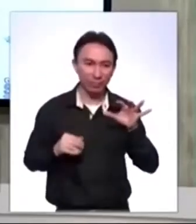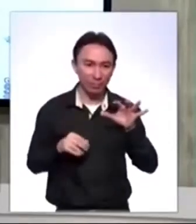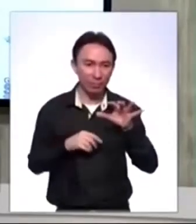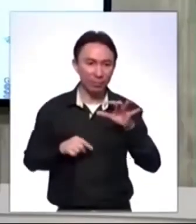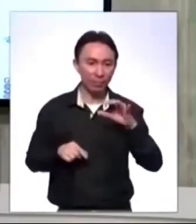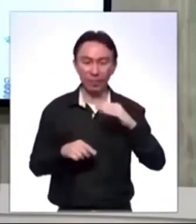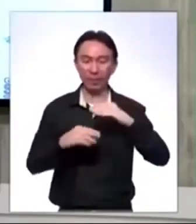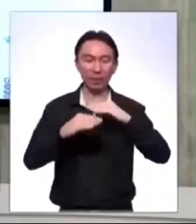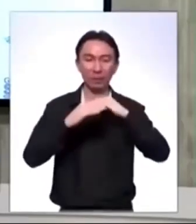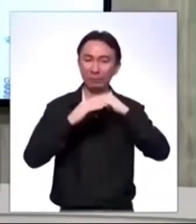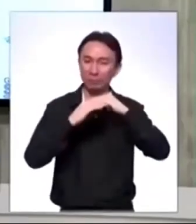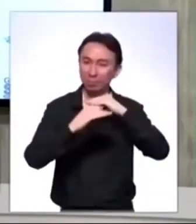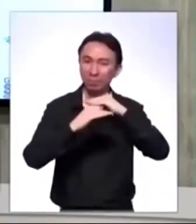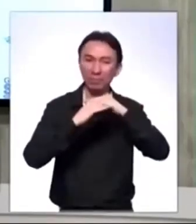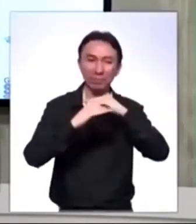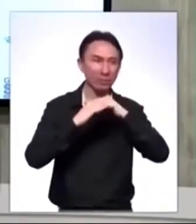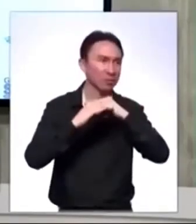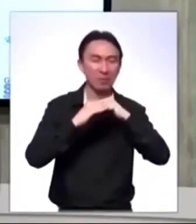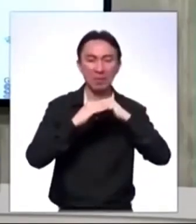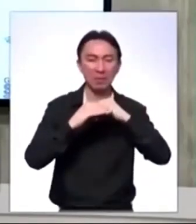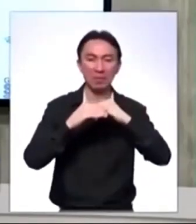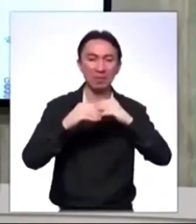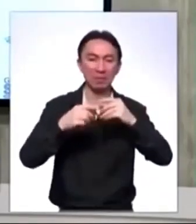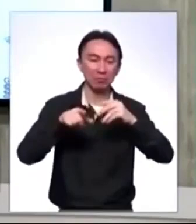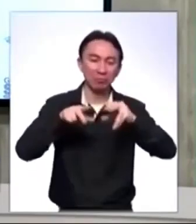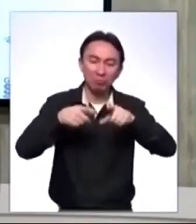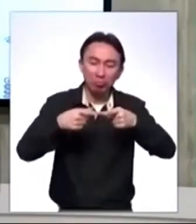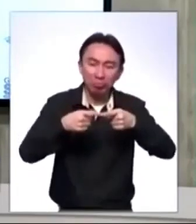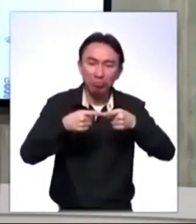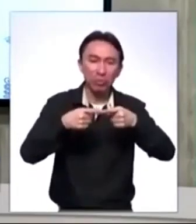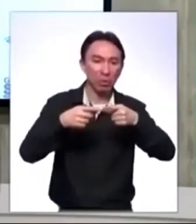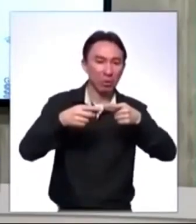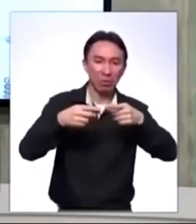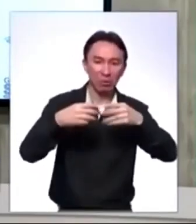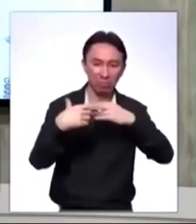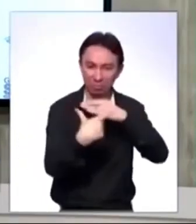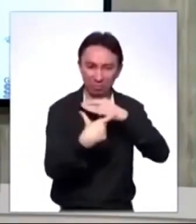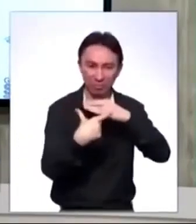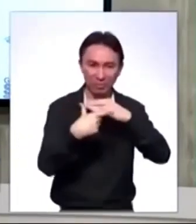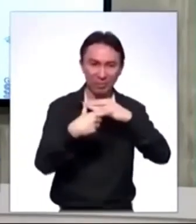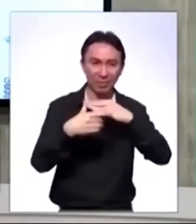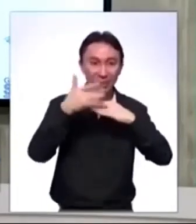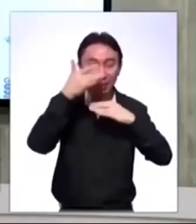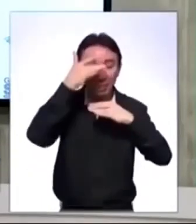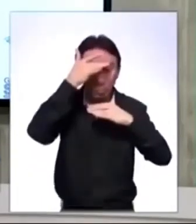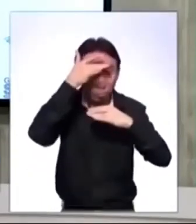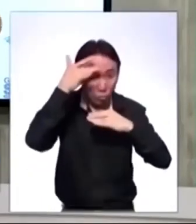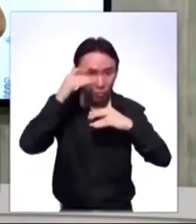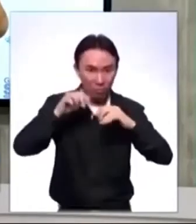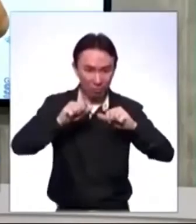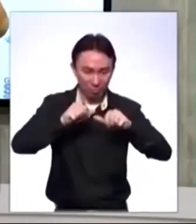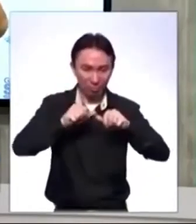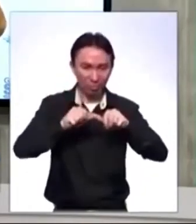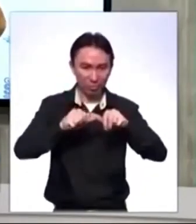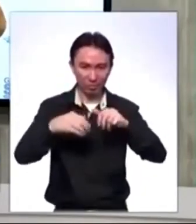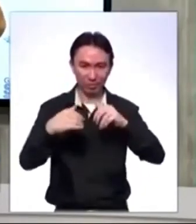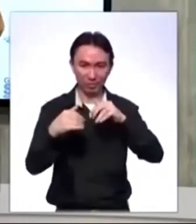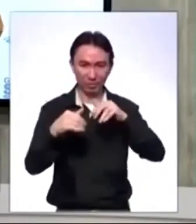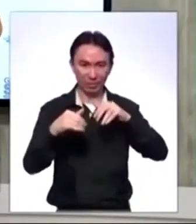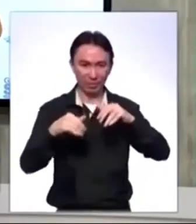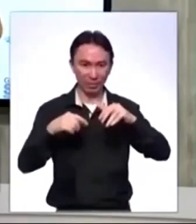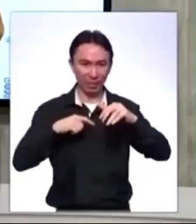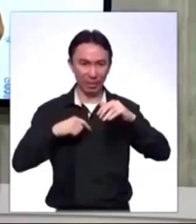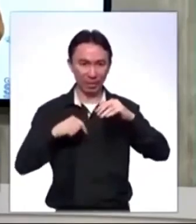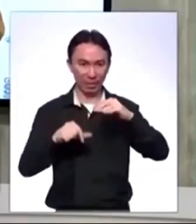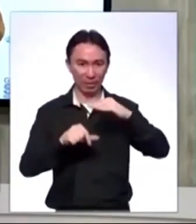pontinha. Ela pode ser redonda, triangular, mas tem uma pontinha. Então o que acontece? O público, ele fica em 3 lugares. Então vamos imaginar, ó, tá aqui. Vai ter